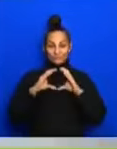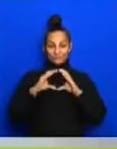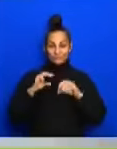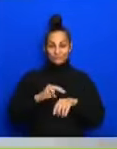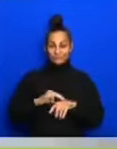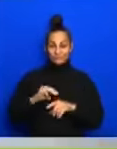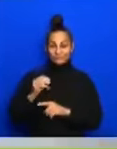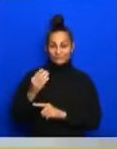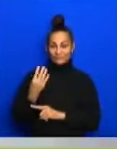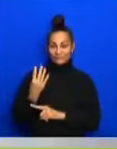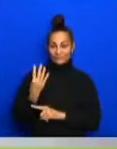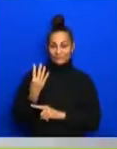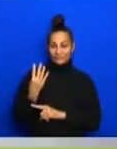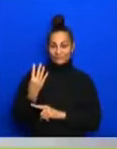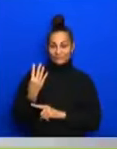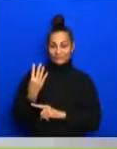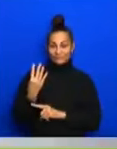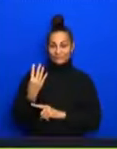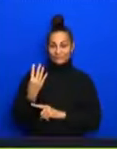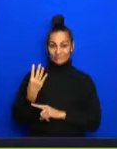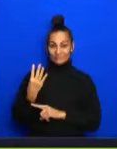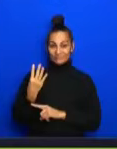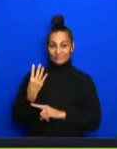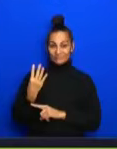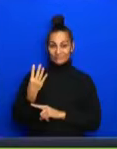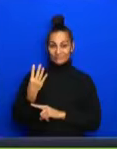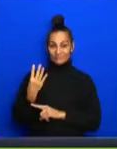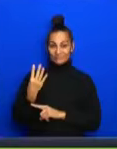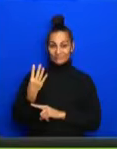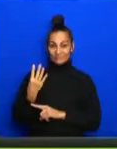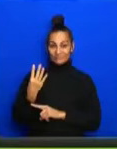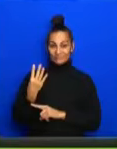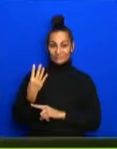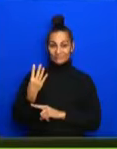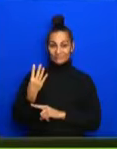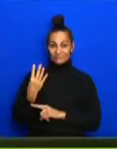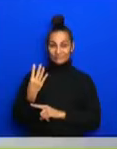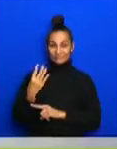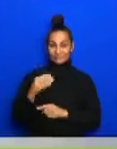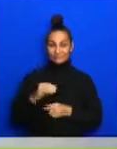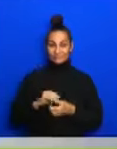Bola marrom, número 4.